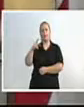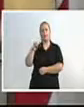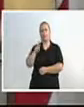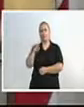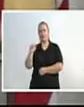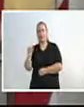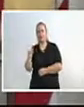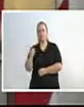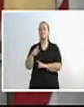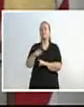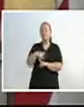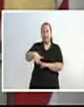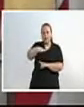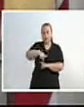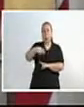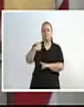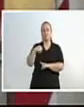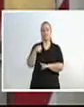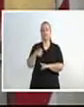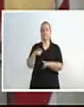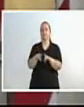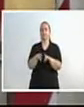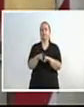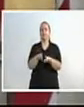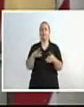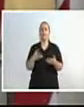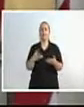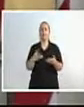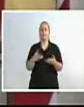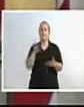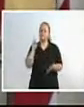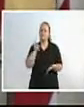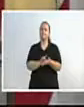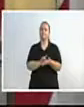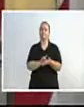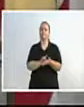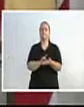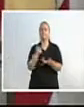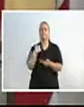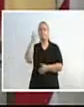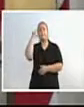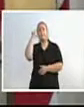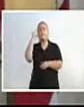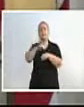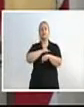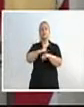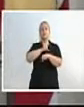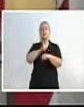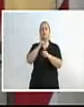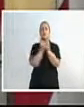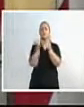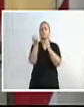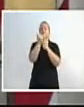Então há necessidade de, naquela localidade, ser implantado algo que dê mais segurança àqueles que